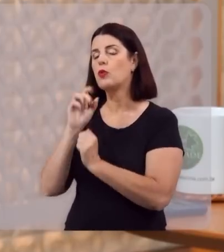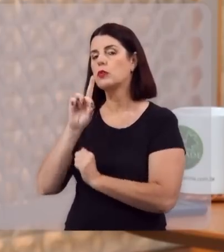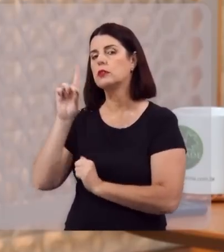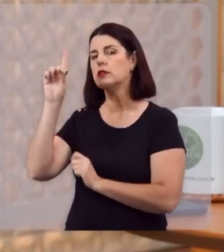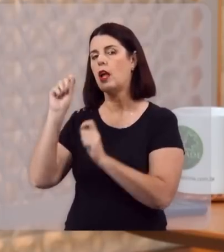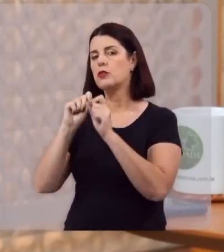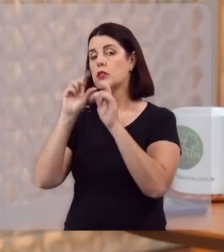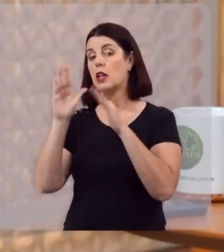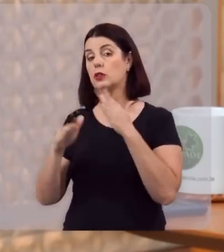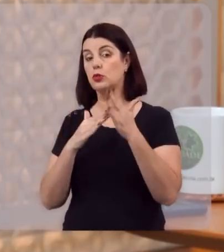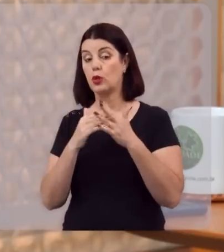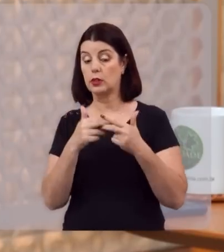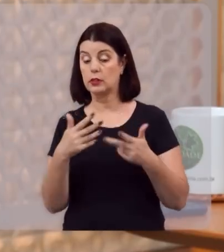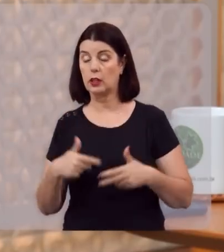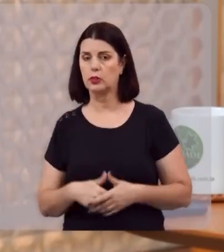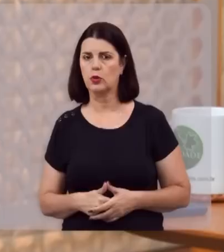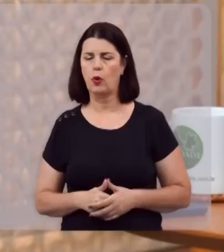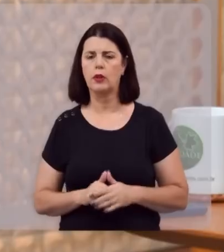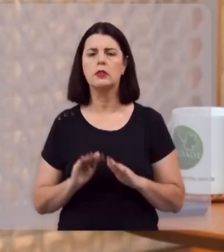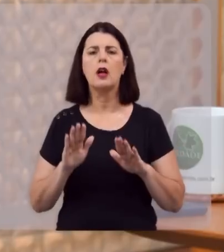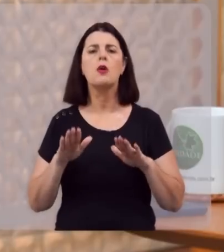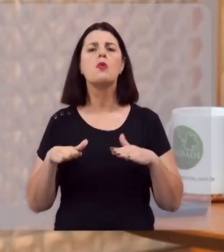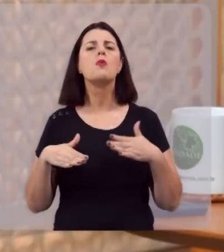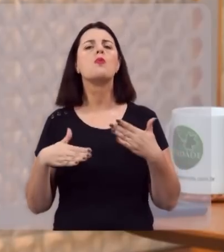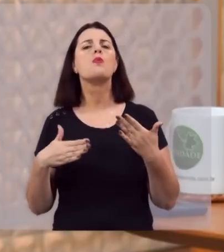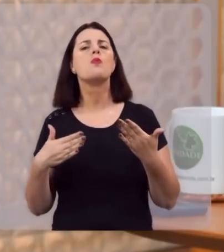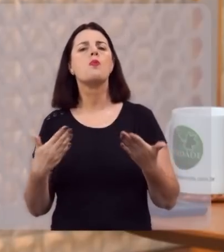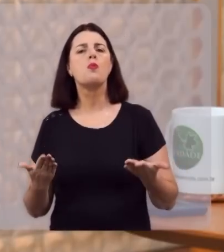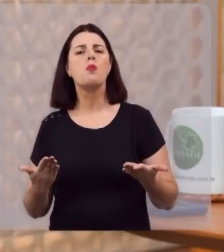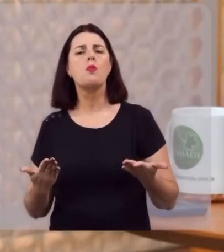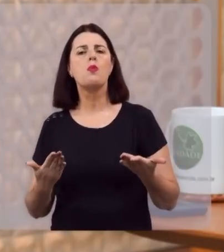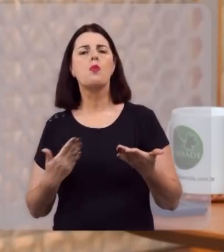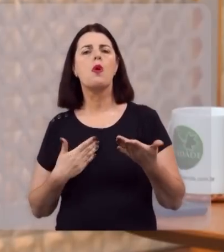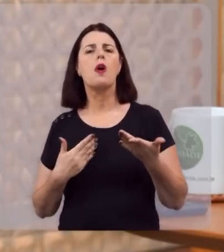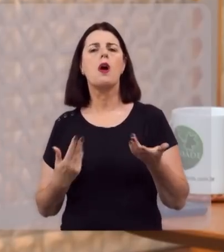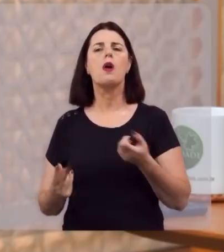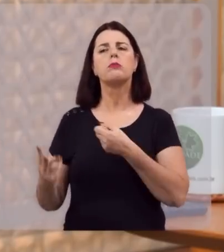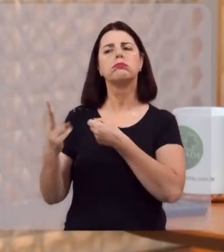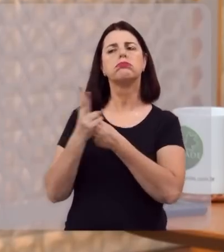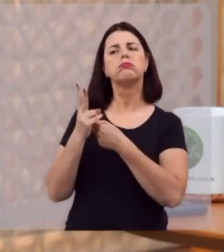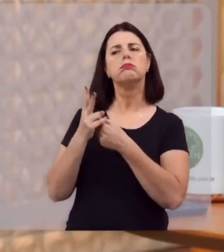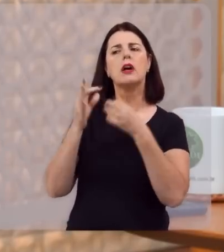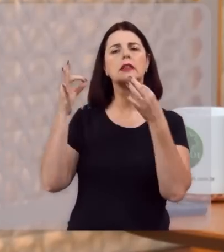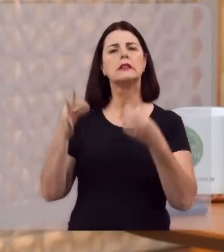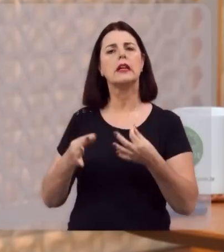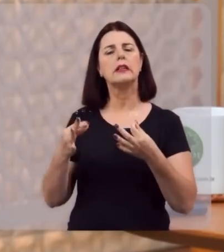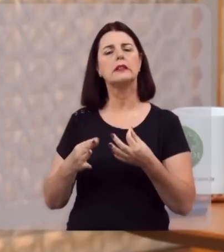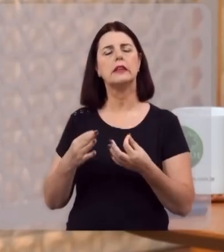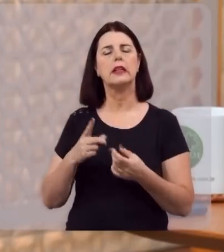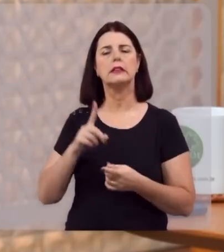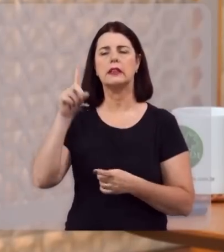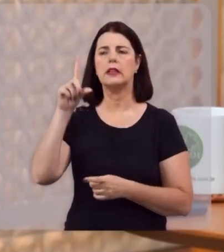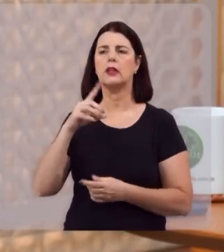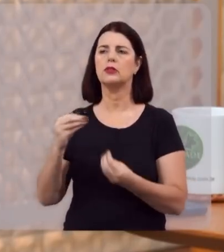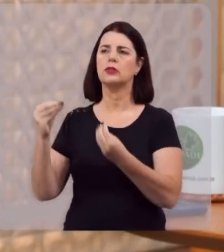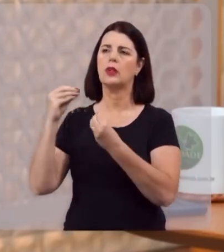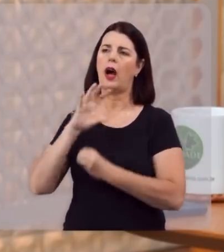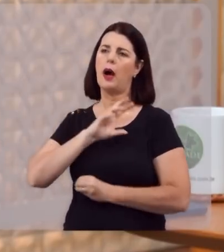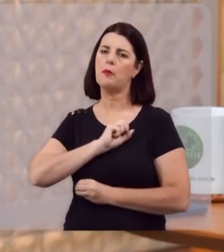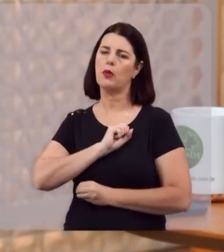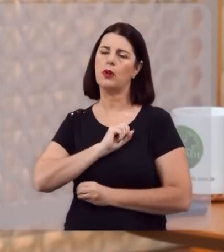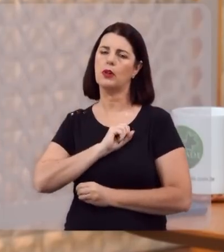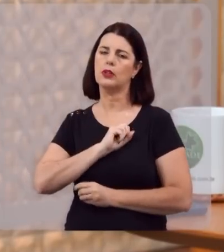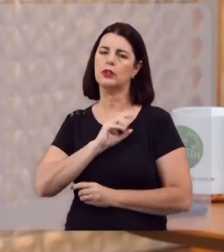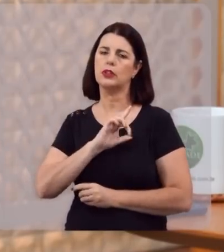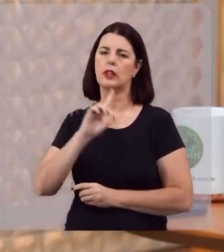Genuíno com Deus Criador de todas as coisas e qual o alento então que isso nos traz a certeza a desse amor